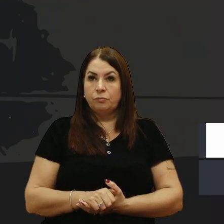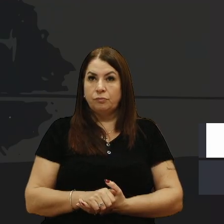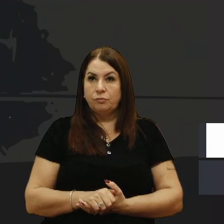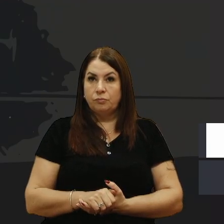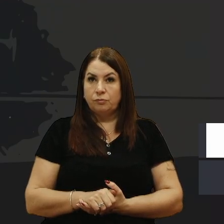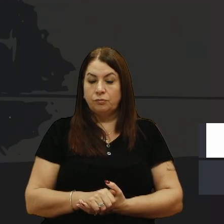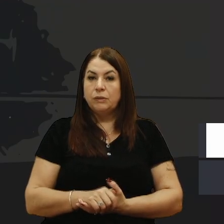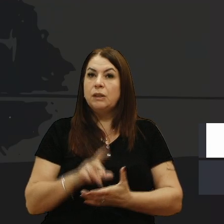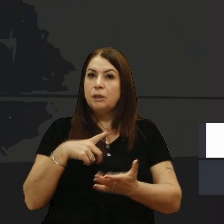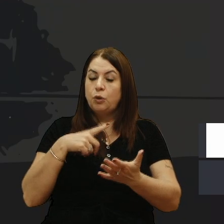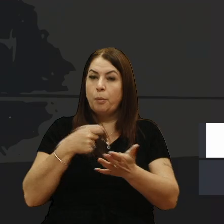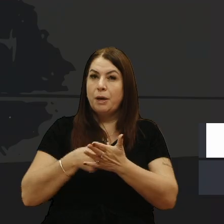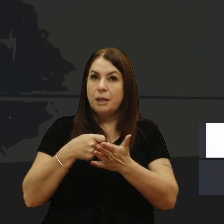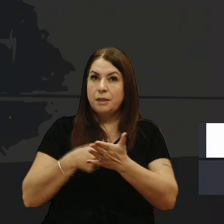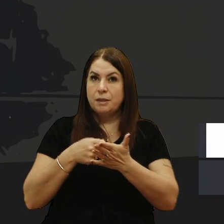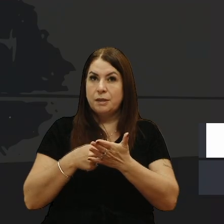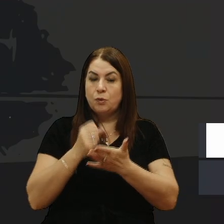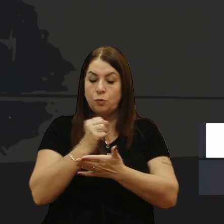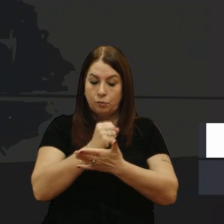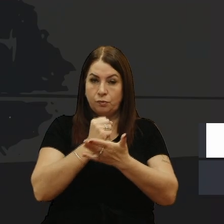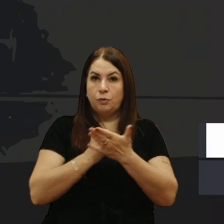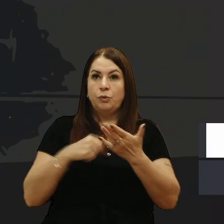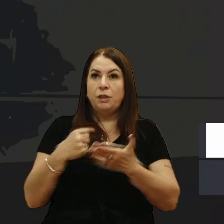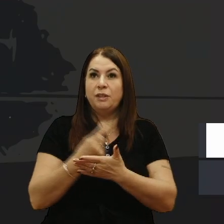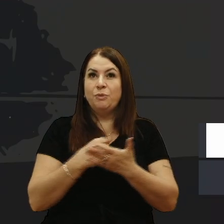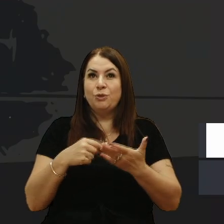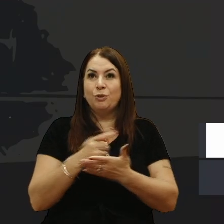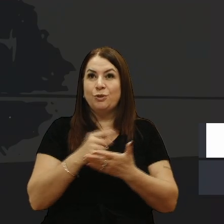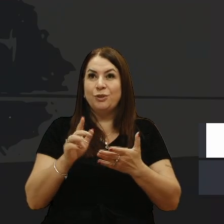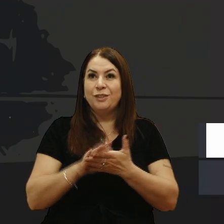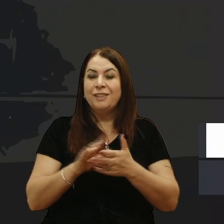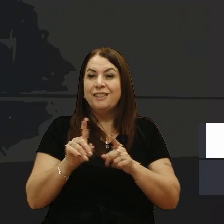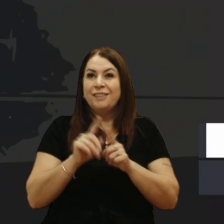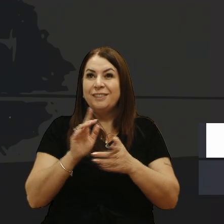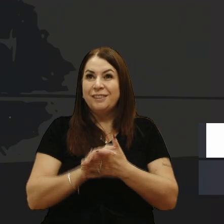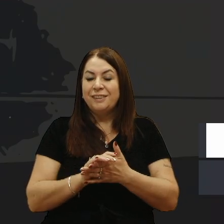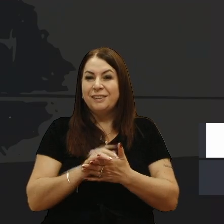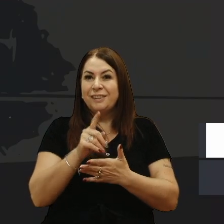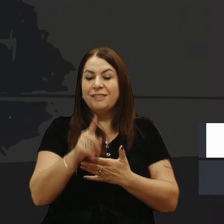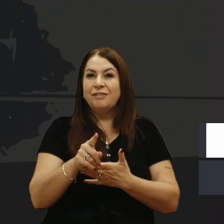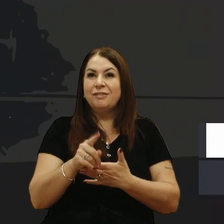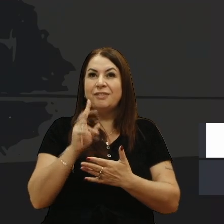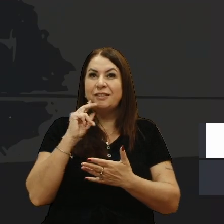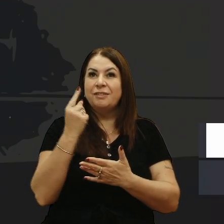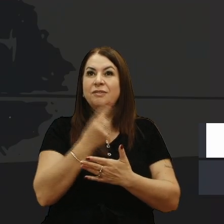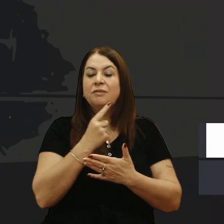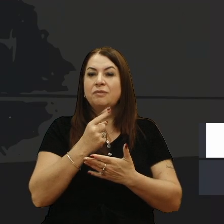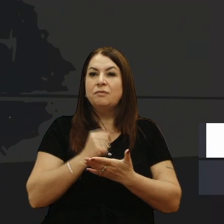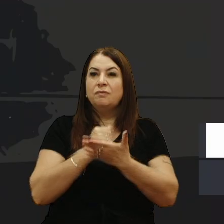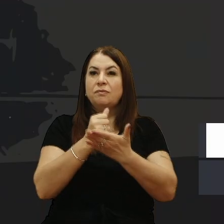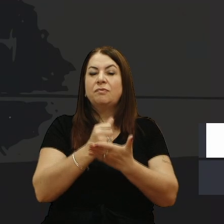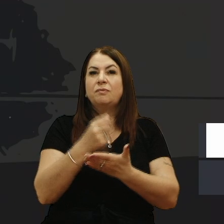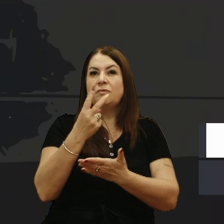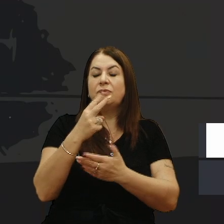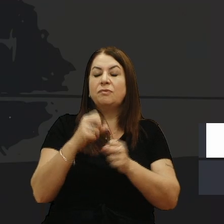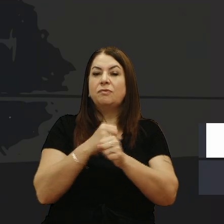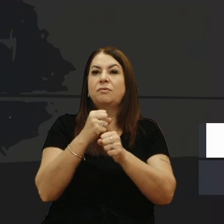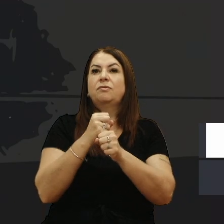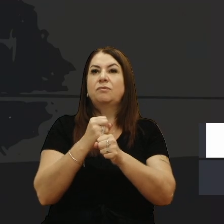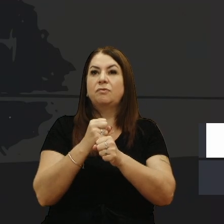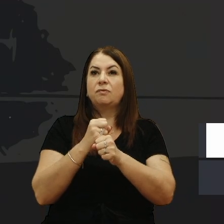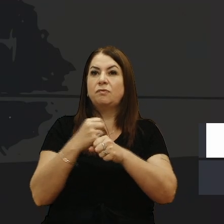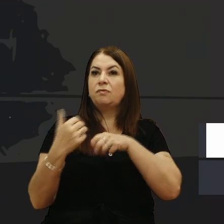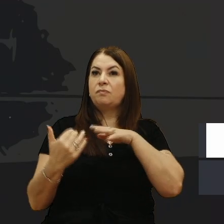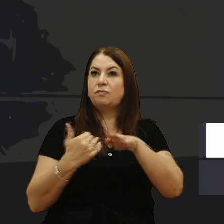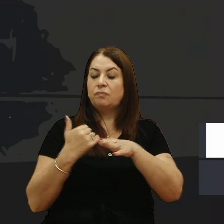por obrigação contratual que a gente tem que fazer um dispositivo que ele suporte 20 anos de tráfego, de aumento de